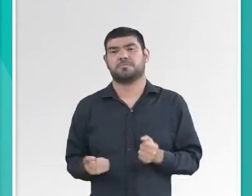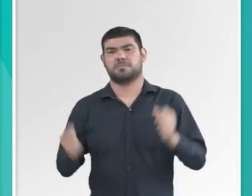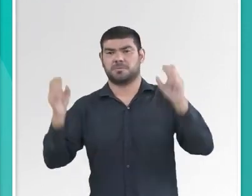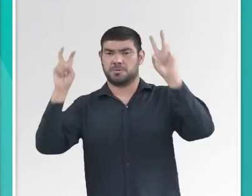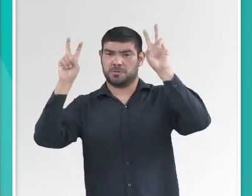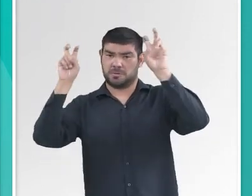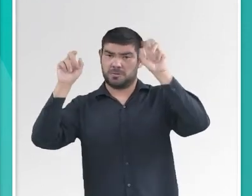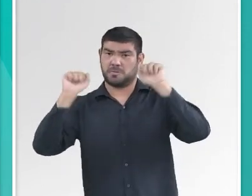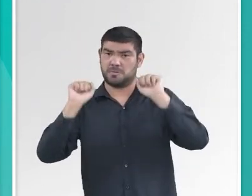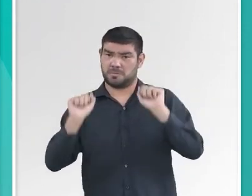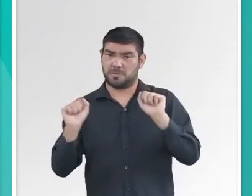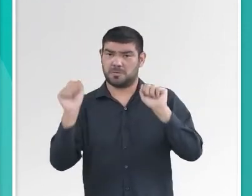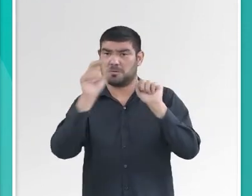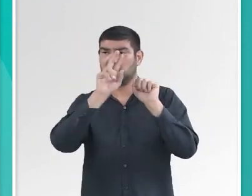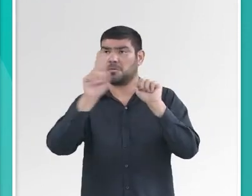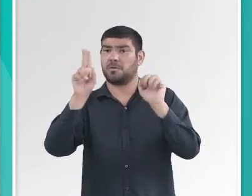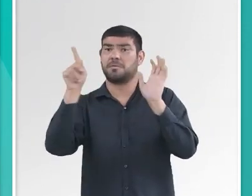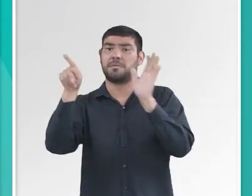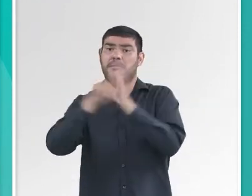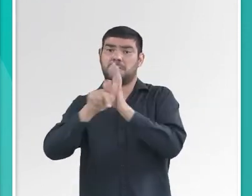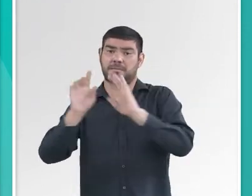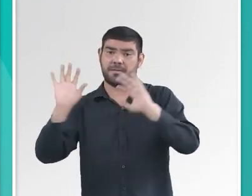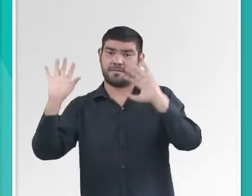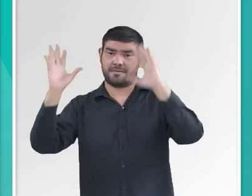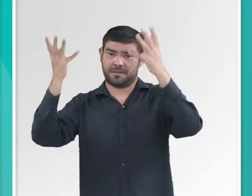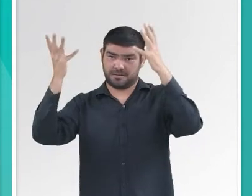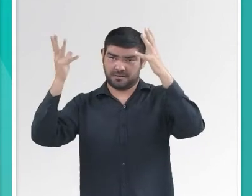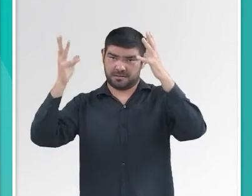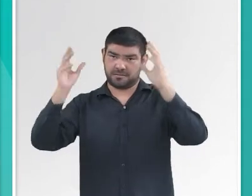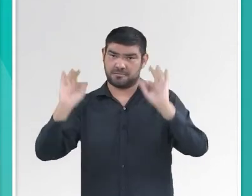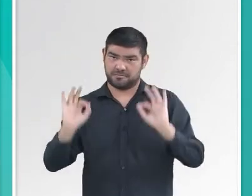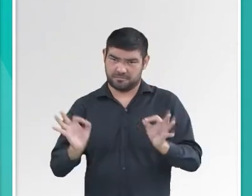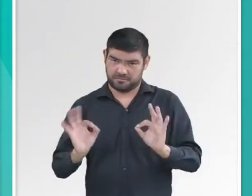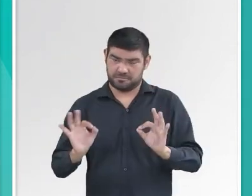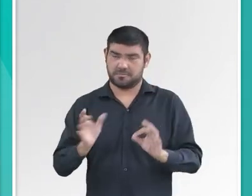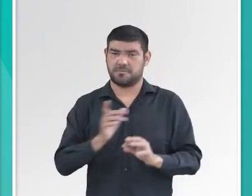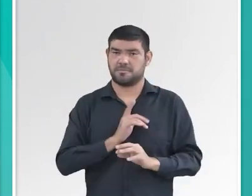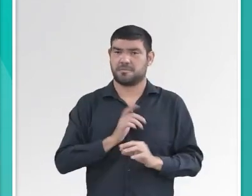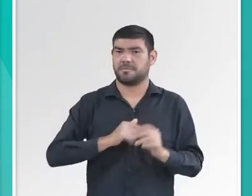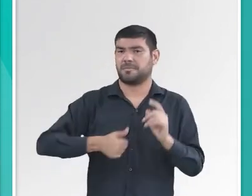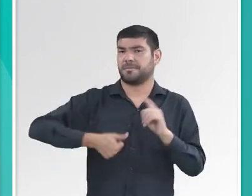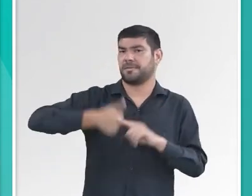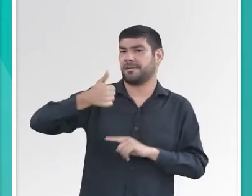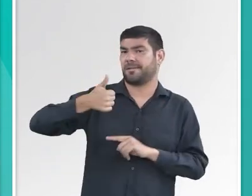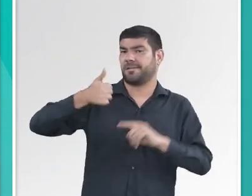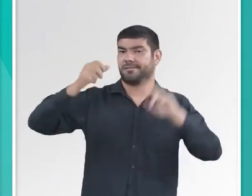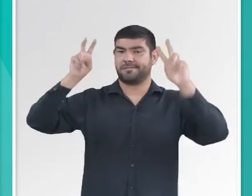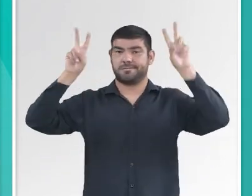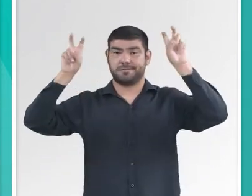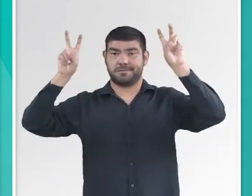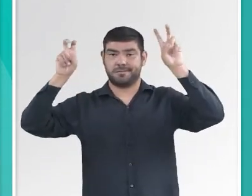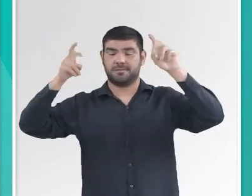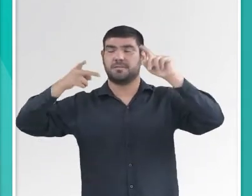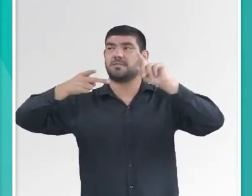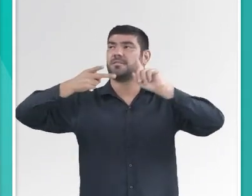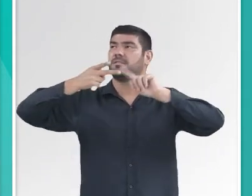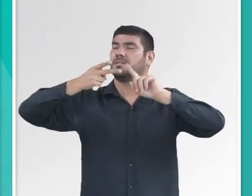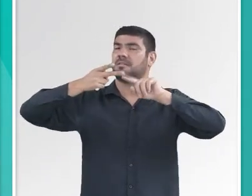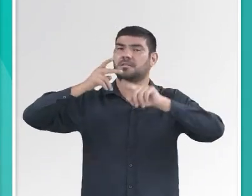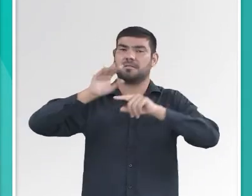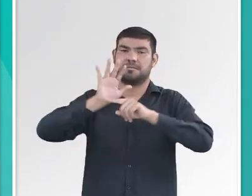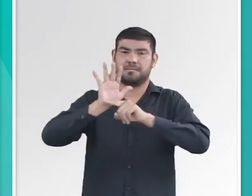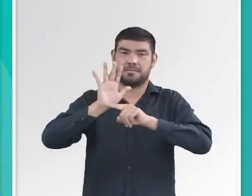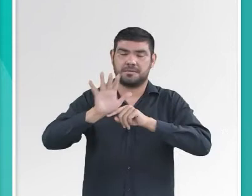mesmo o nome da própria festa popular, certo? Então já temos aí o primeiro item, o título. Vocês podem